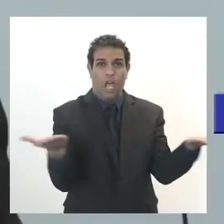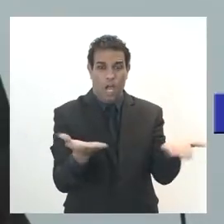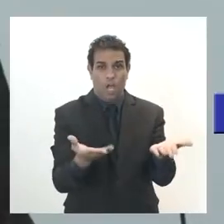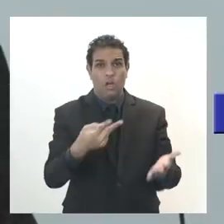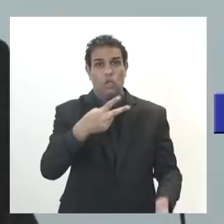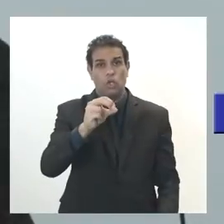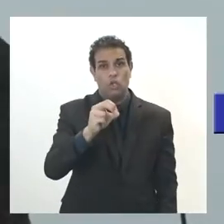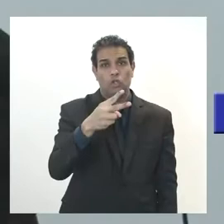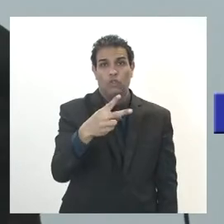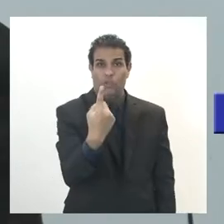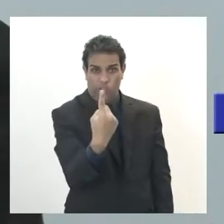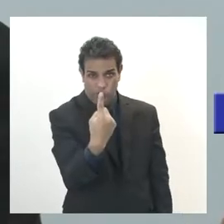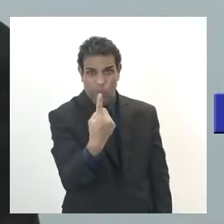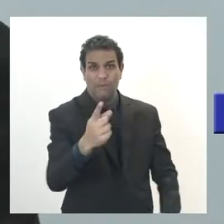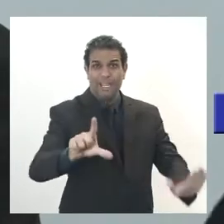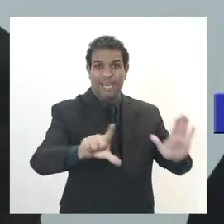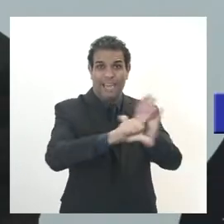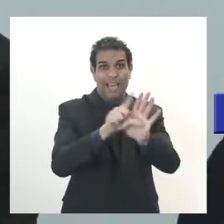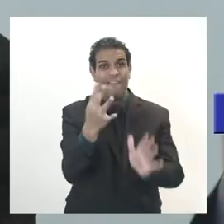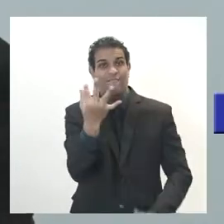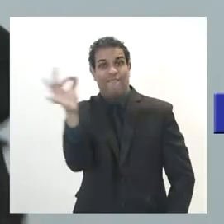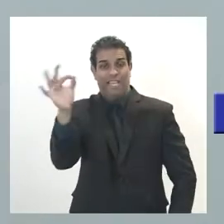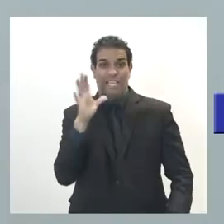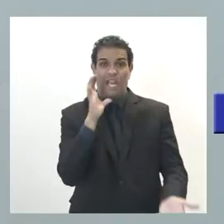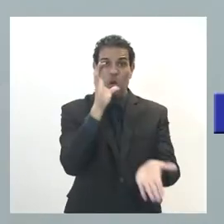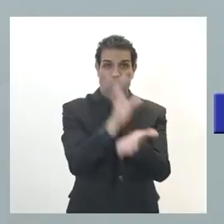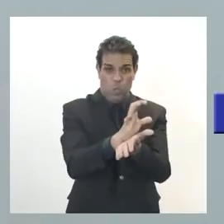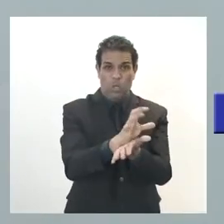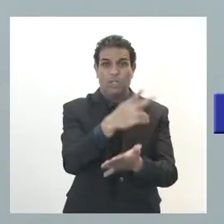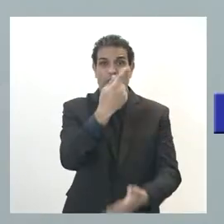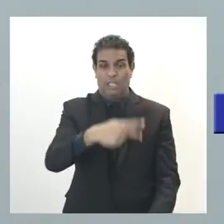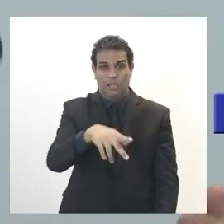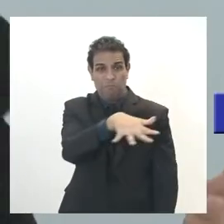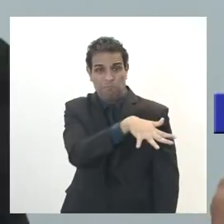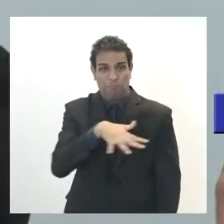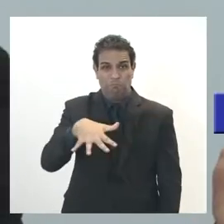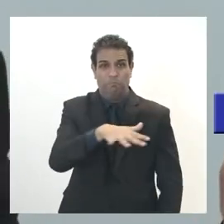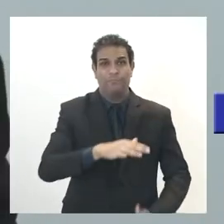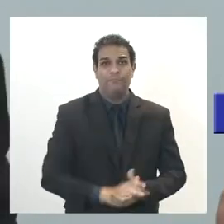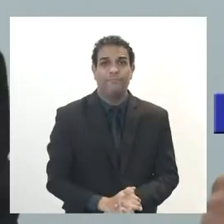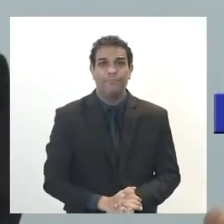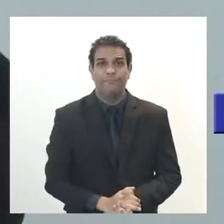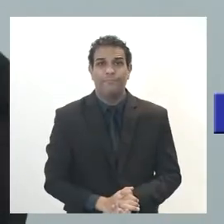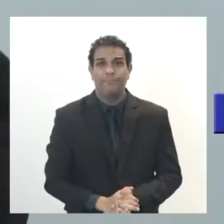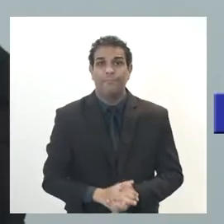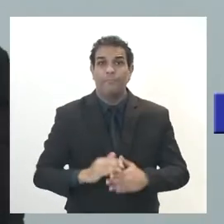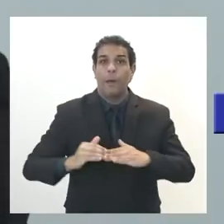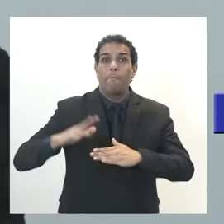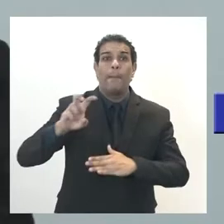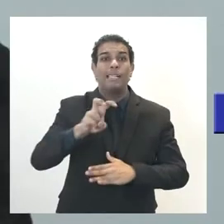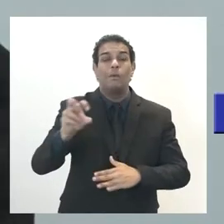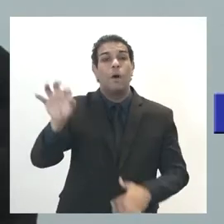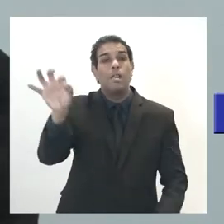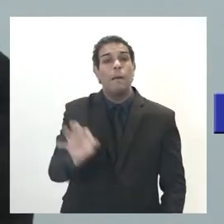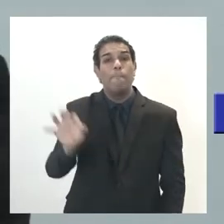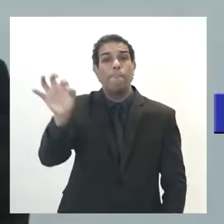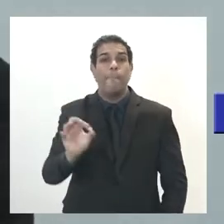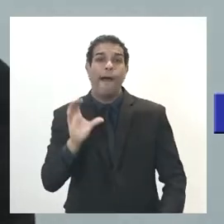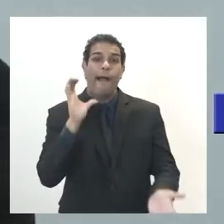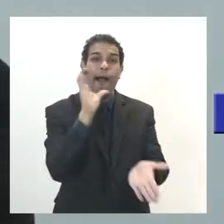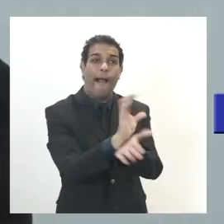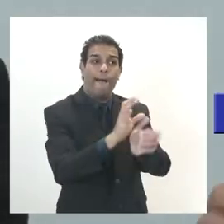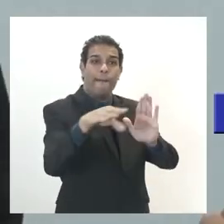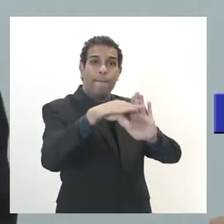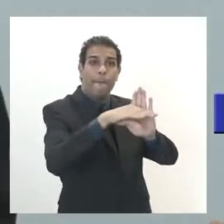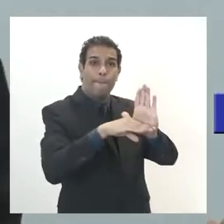de 2021 a lei federal não é há mais de cinquenta por cento do orçamento ali